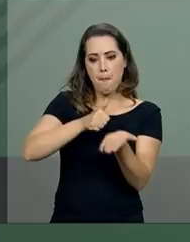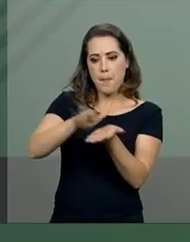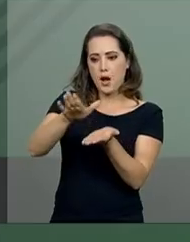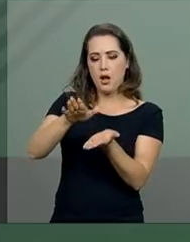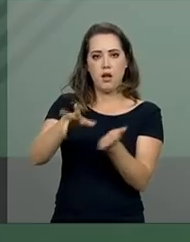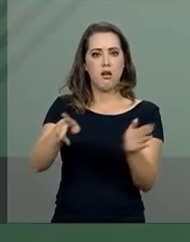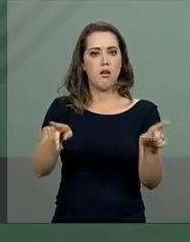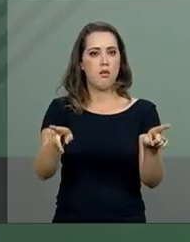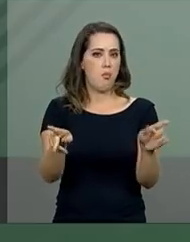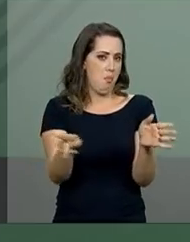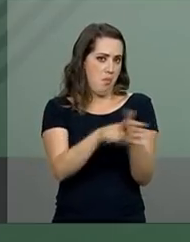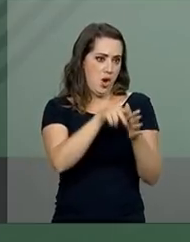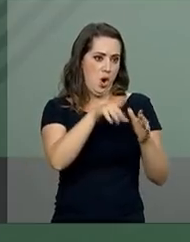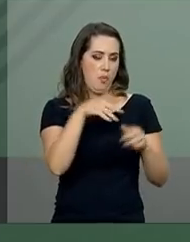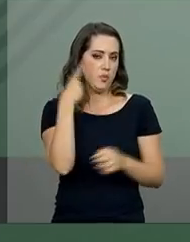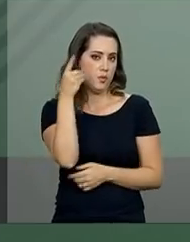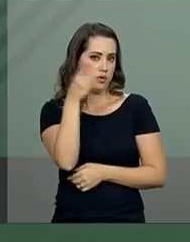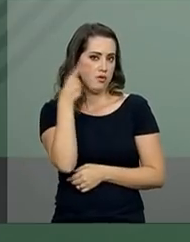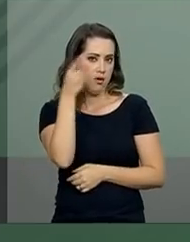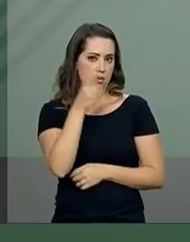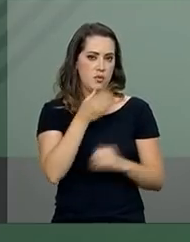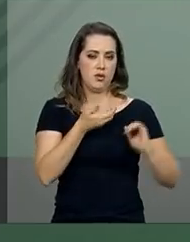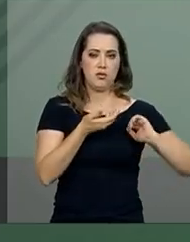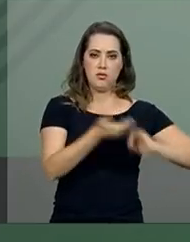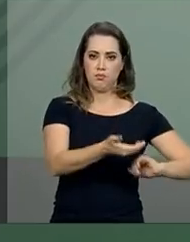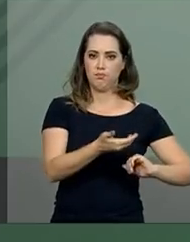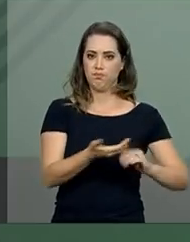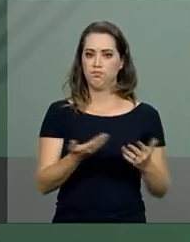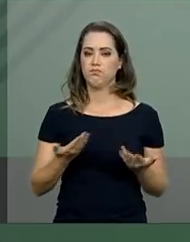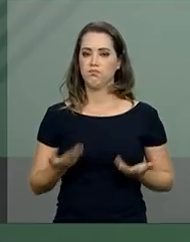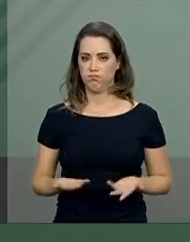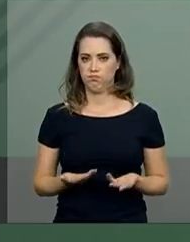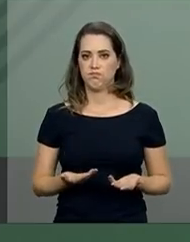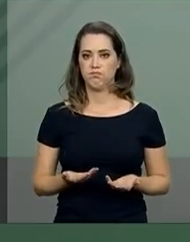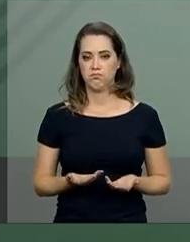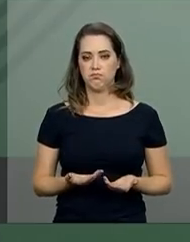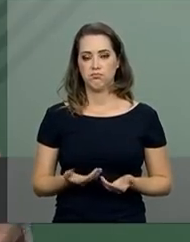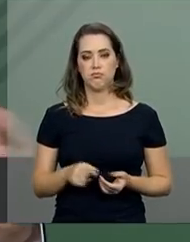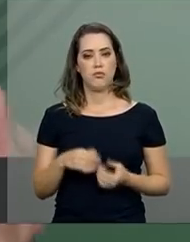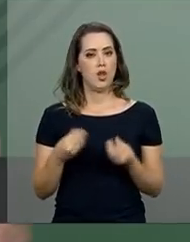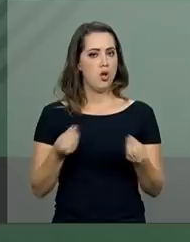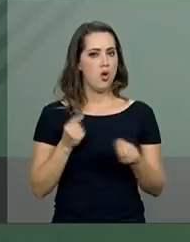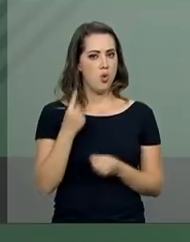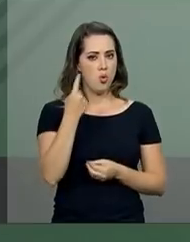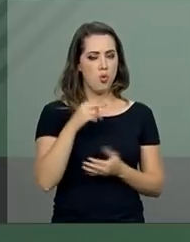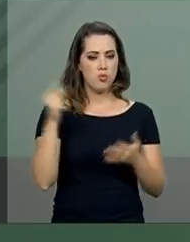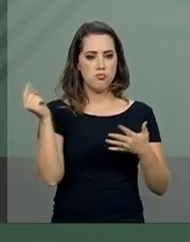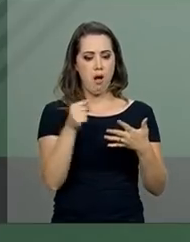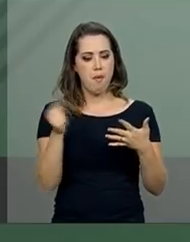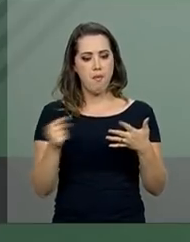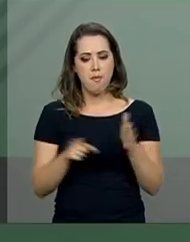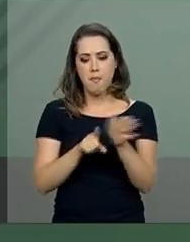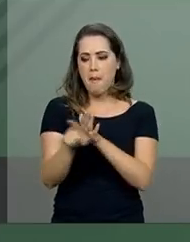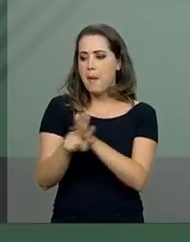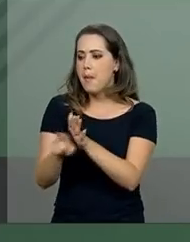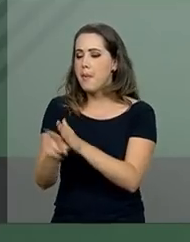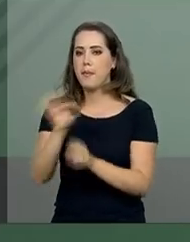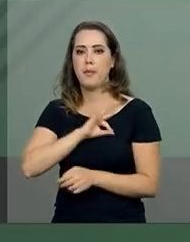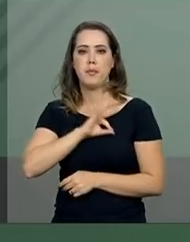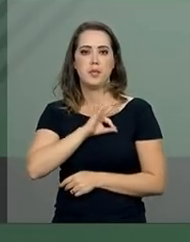pares no congresso nacional na câmara dos deputados com uma série de investigações